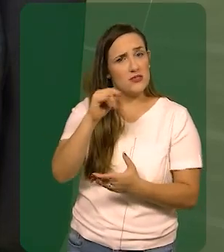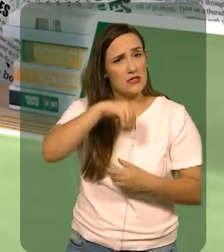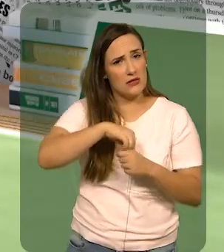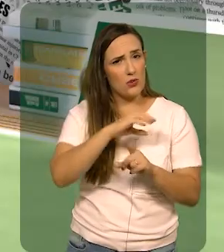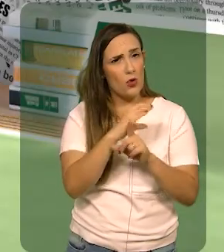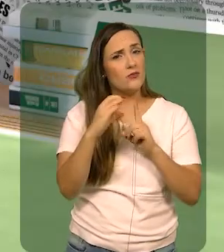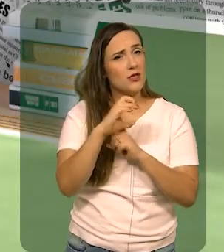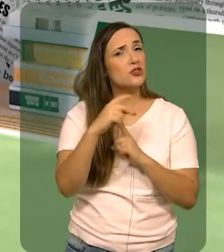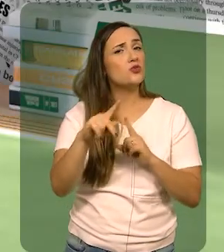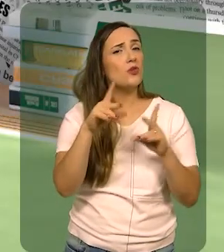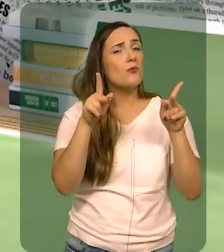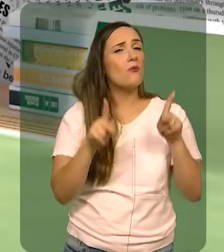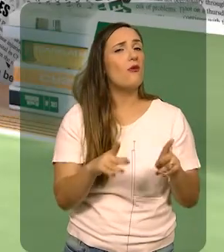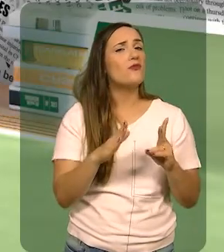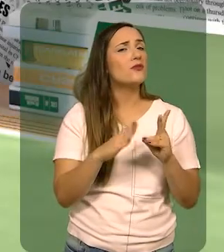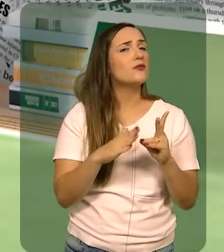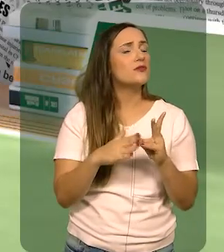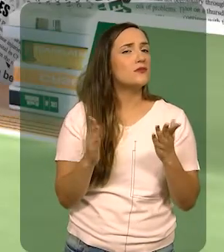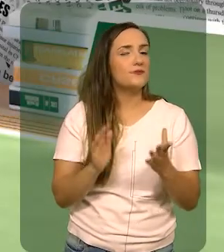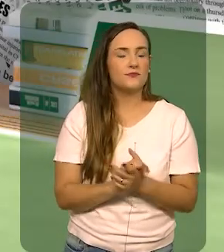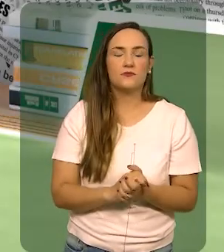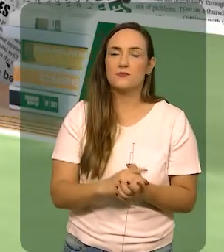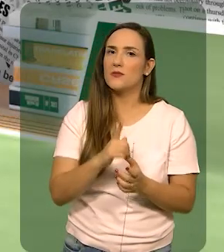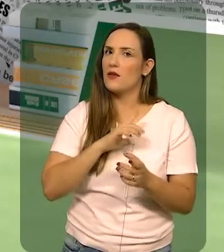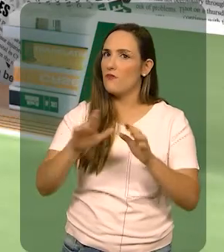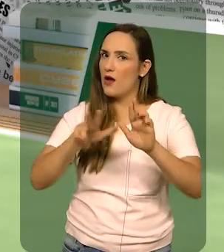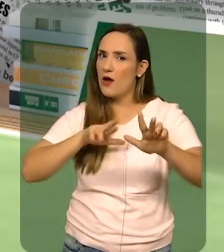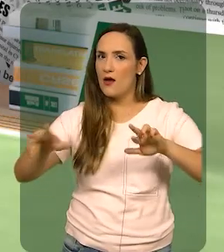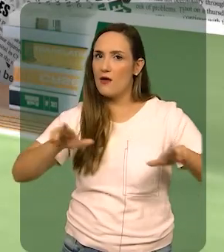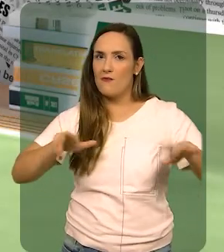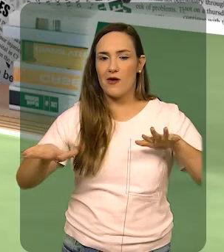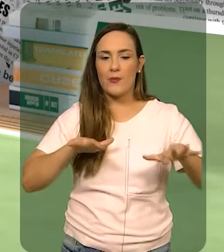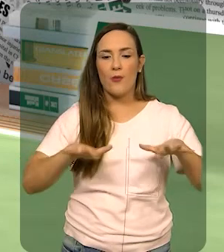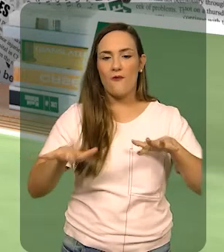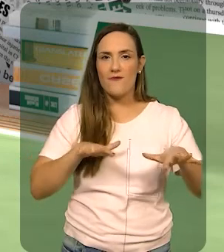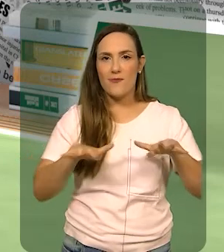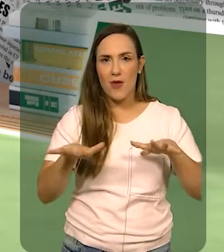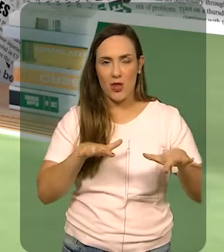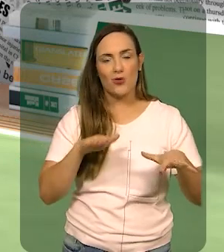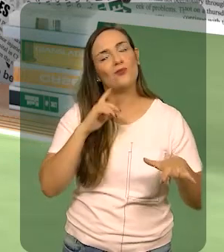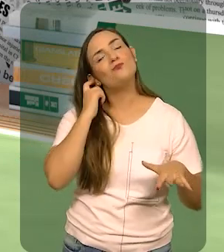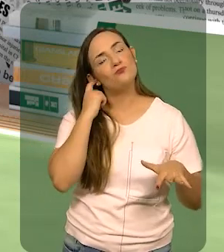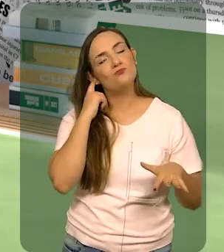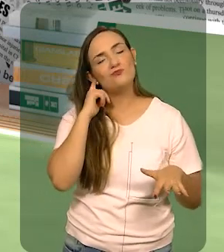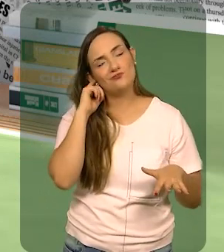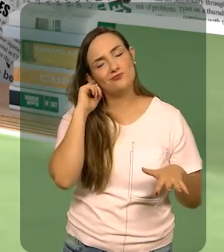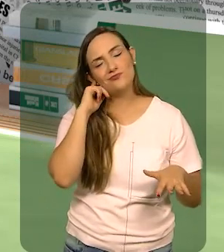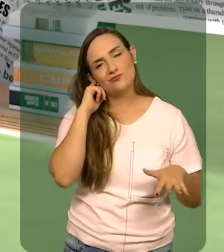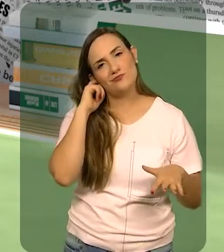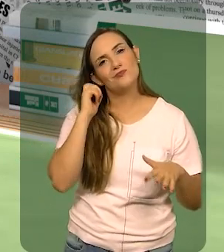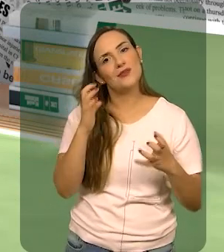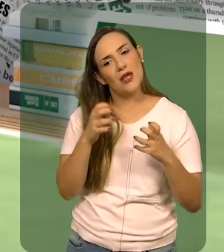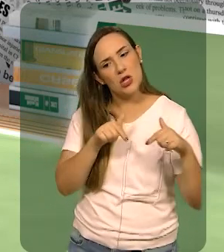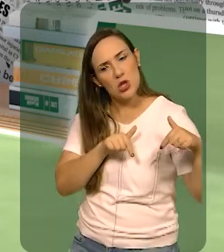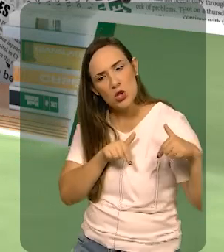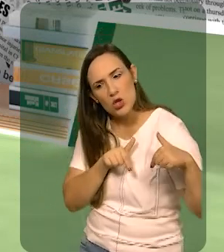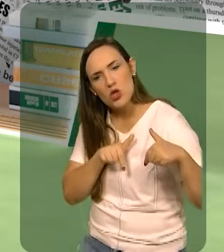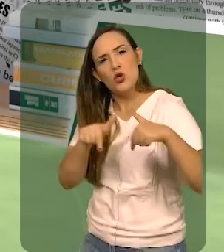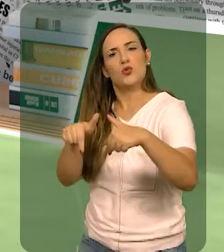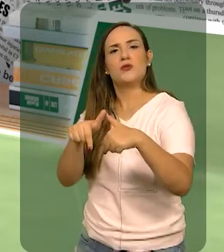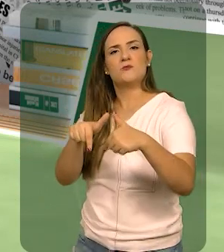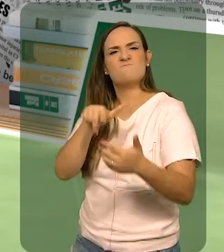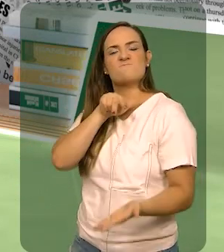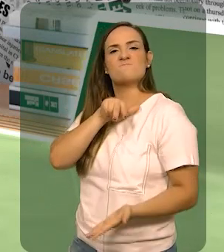comunidade? Temos vários movimentos, né, que buscam assim, enfatizar a luta de